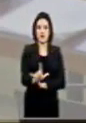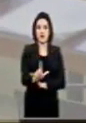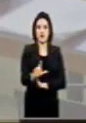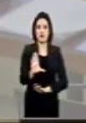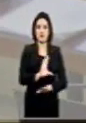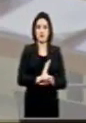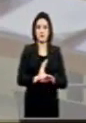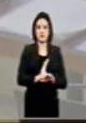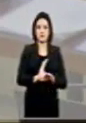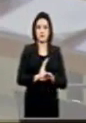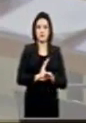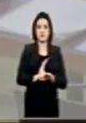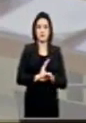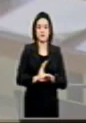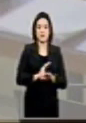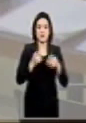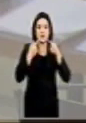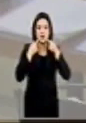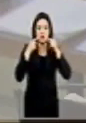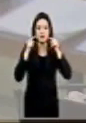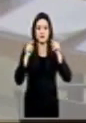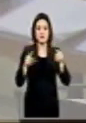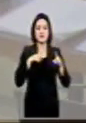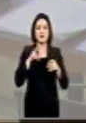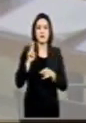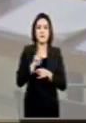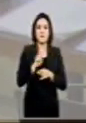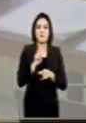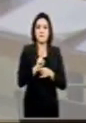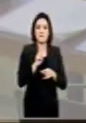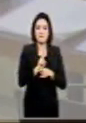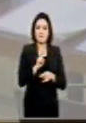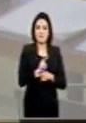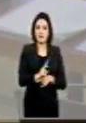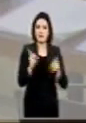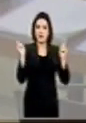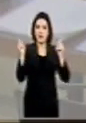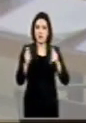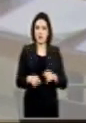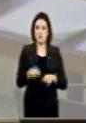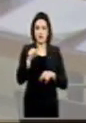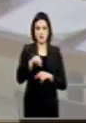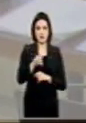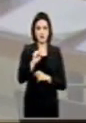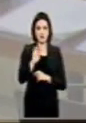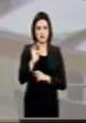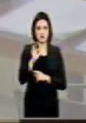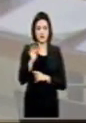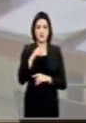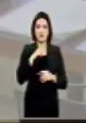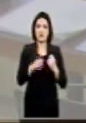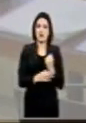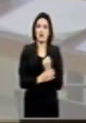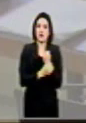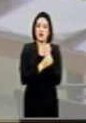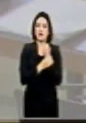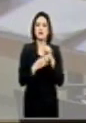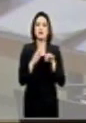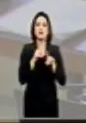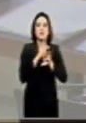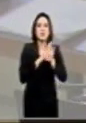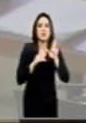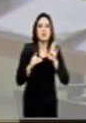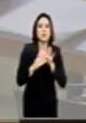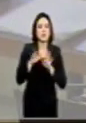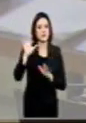a reclamação destina-se a preservar a competência desse tribunal e a garantir a autoridade de suas decisões.